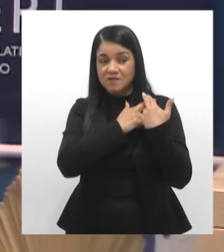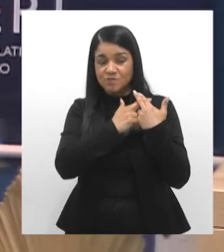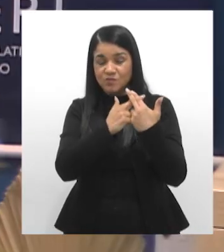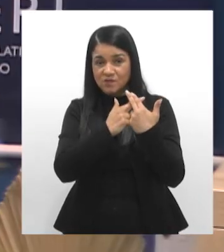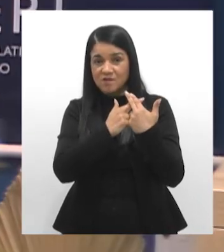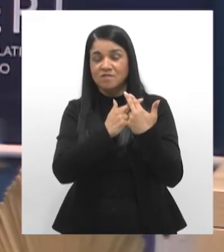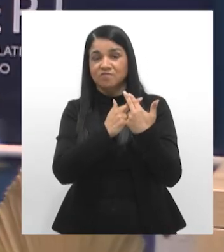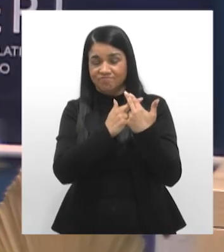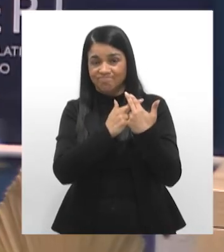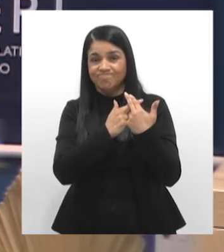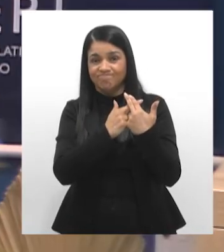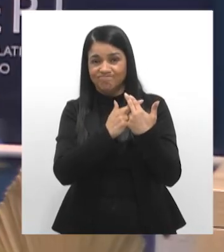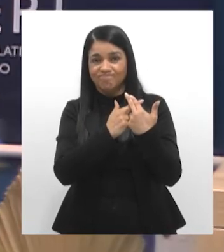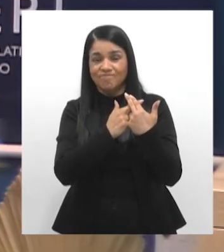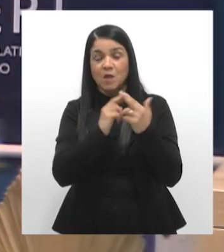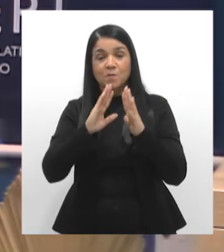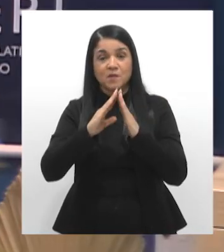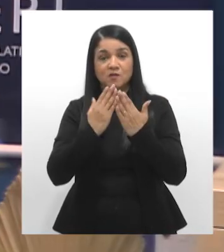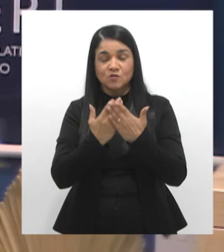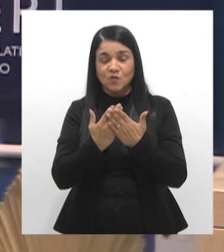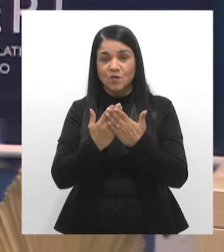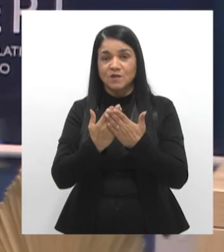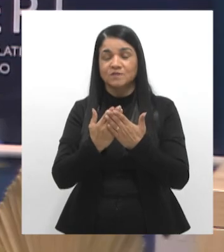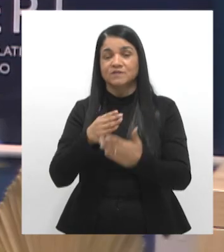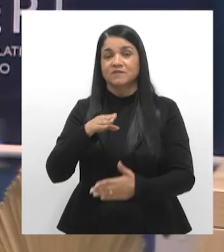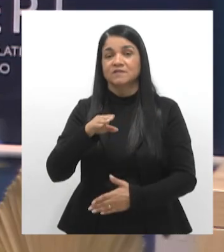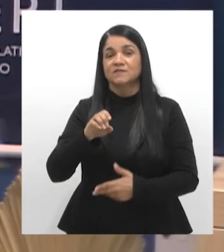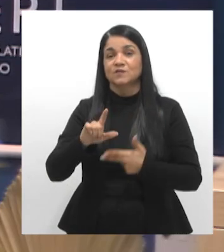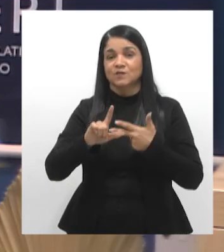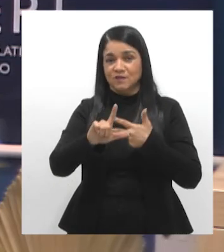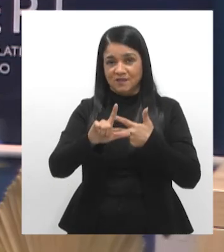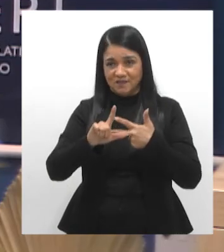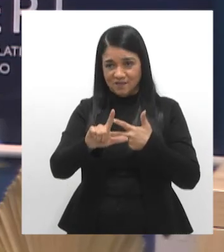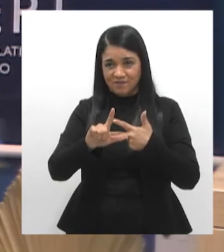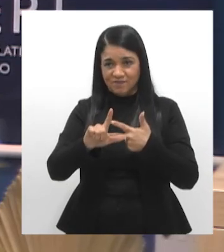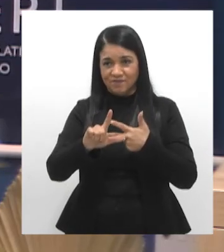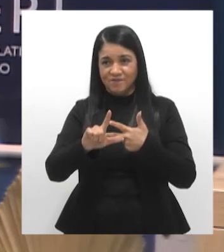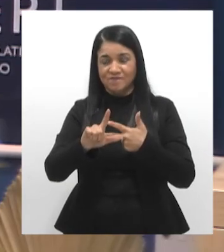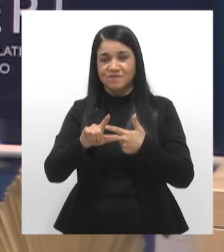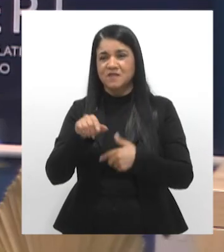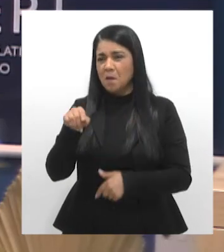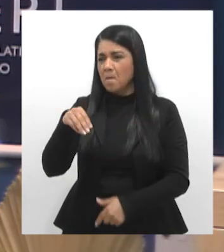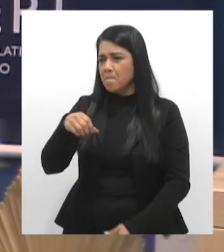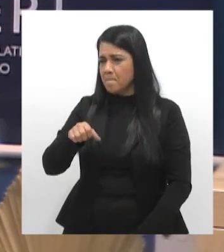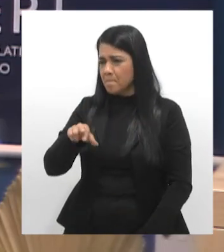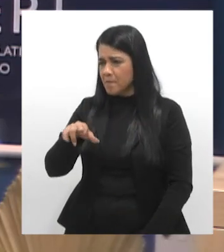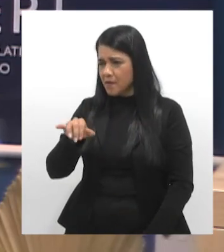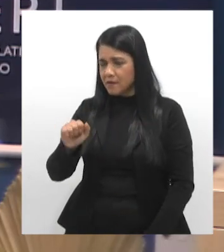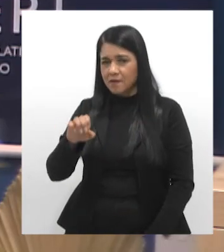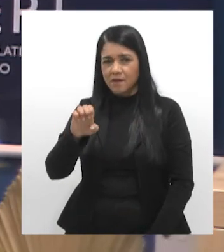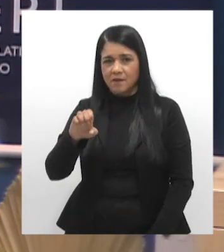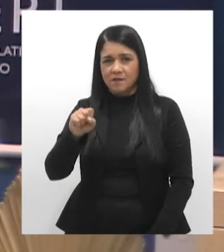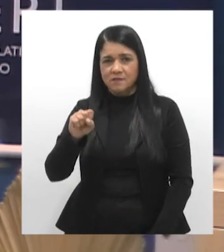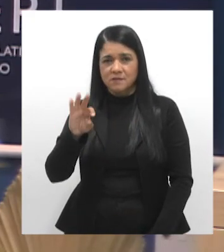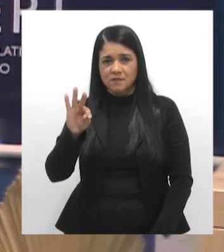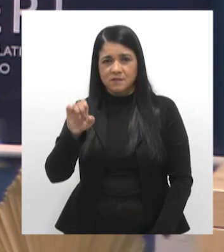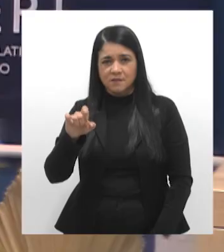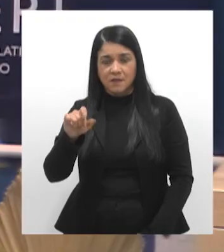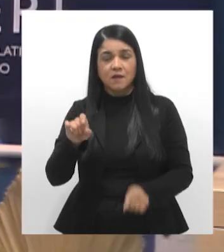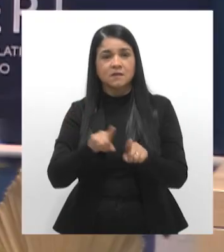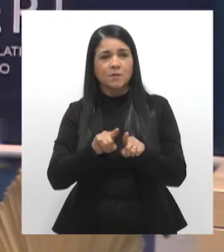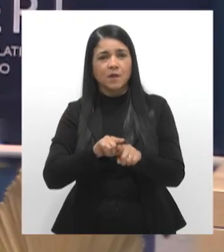direto pela Escola do Legislativo. Me lembro aqui que a Maristela fez parte da equipe, a Alice,